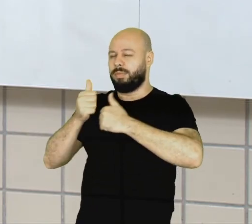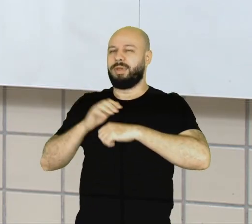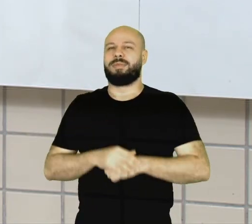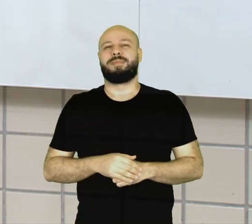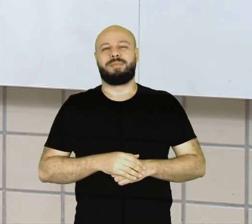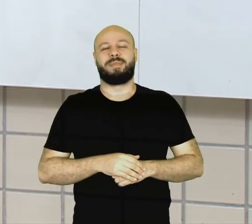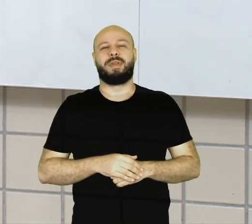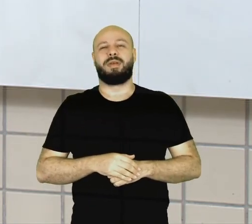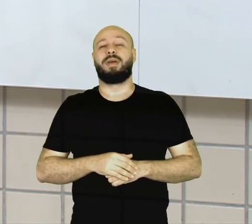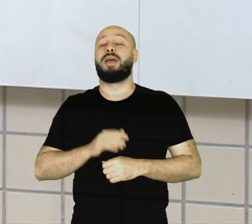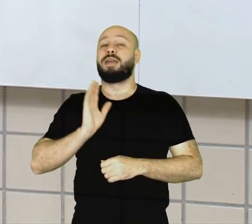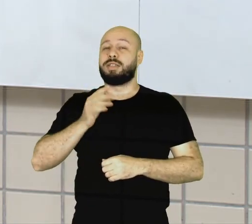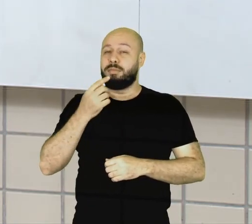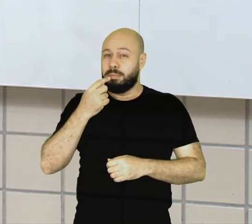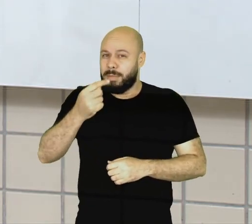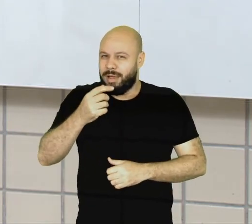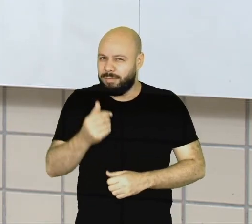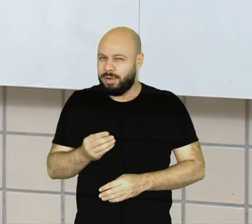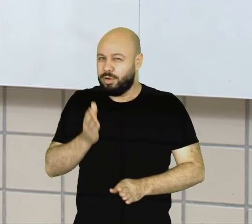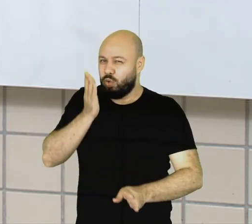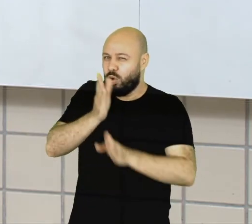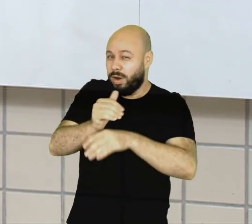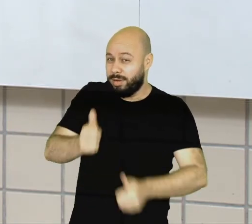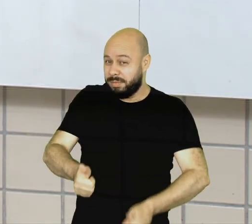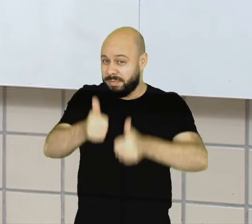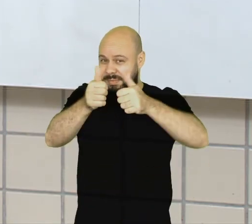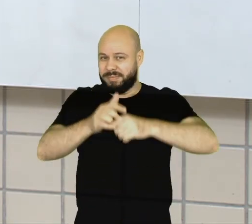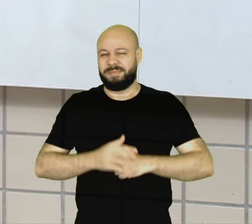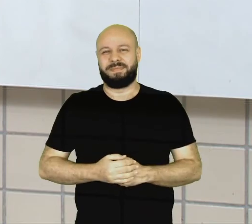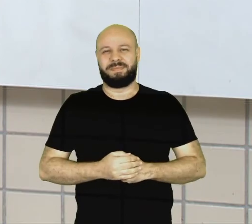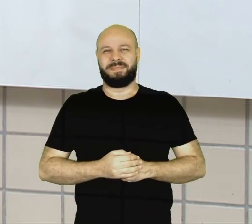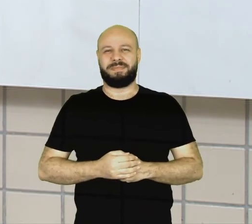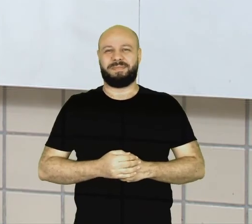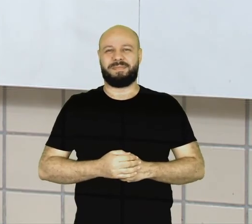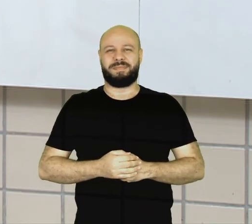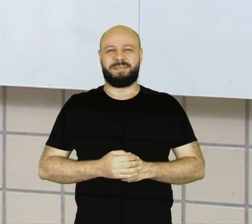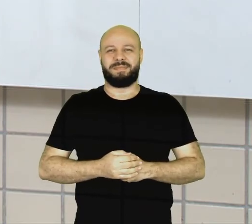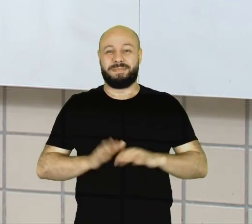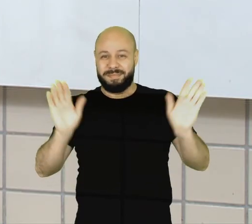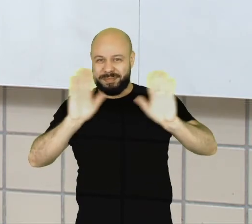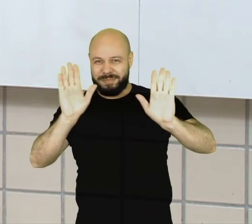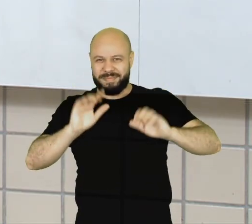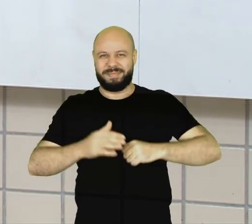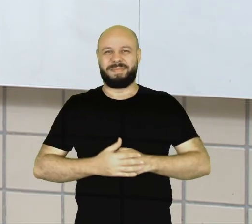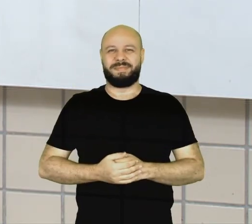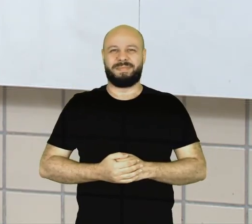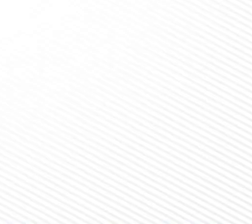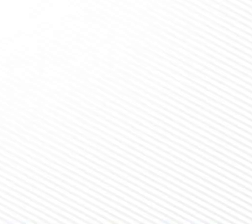encontraremos muito em breve, certo? Até mais!